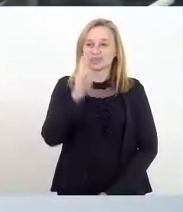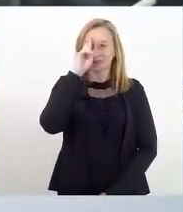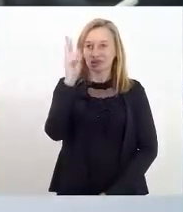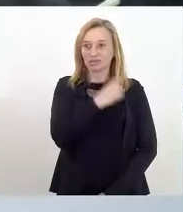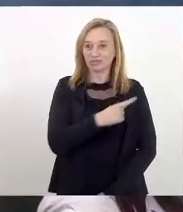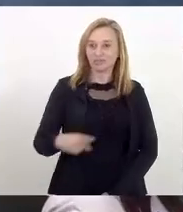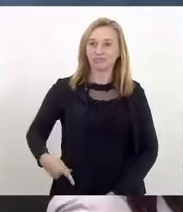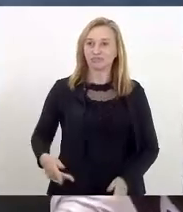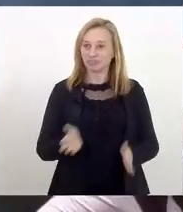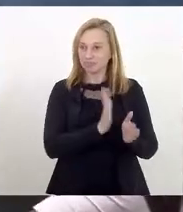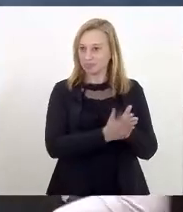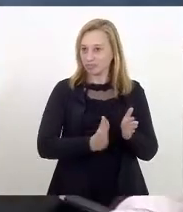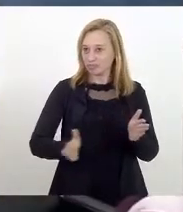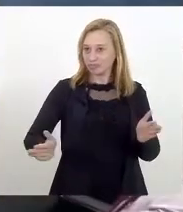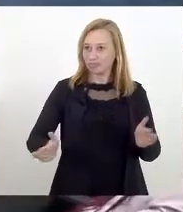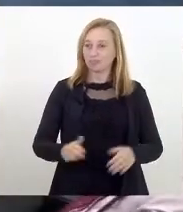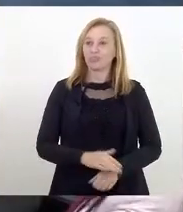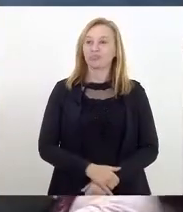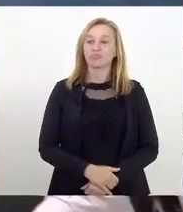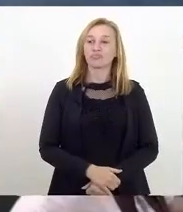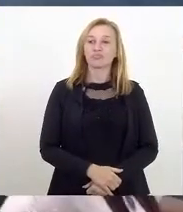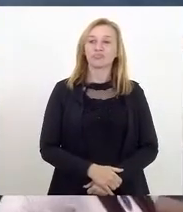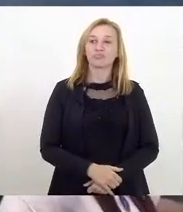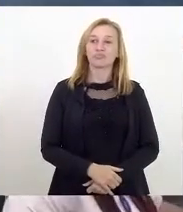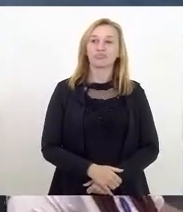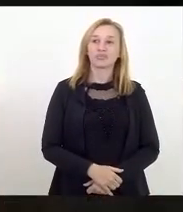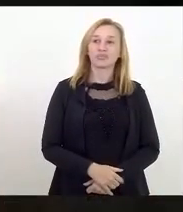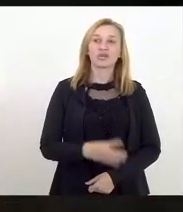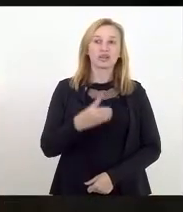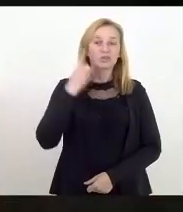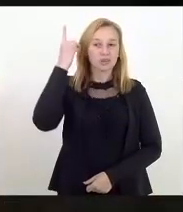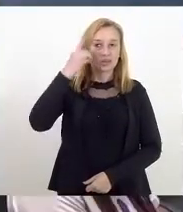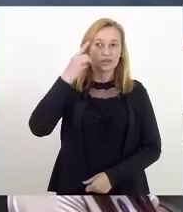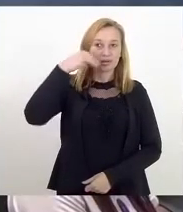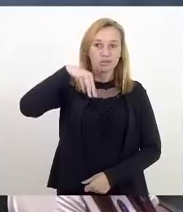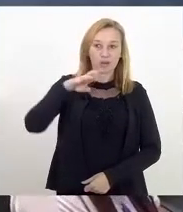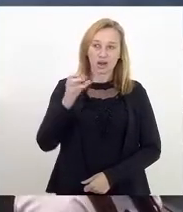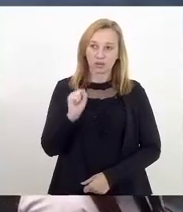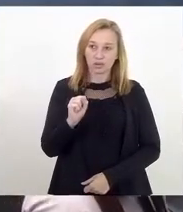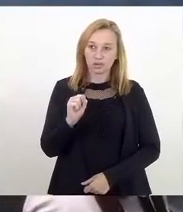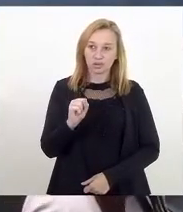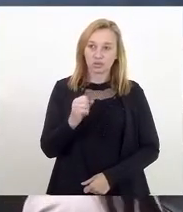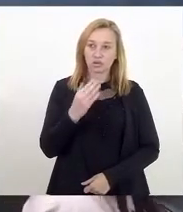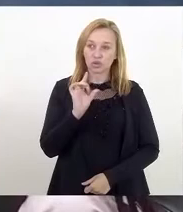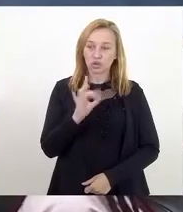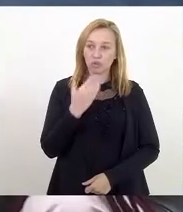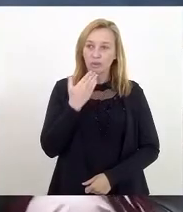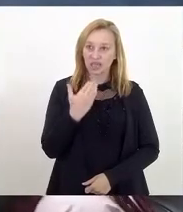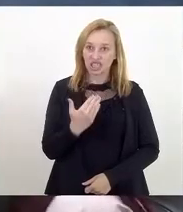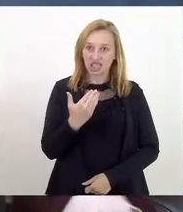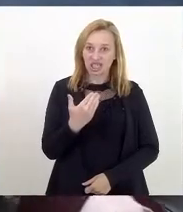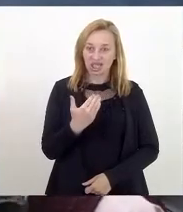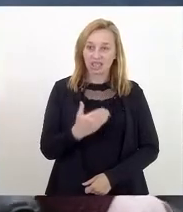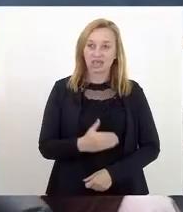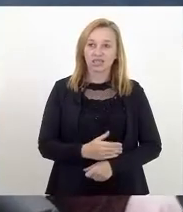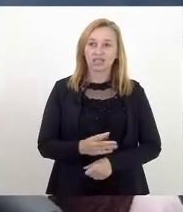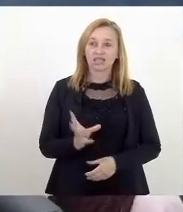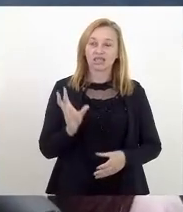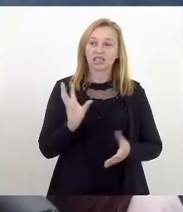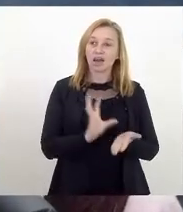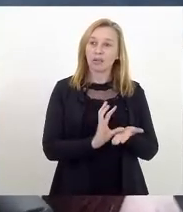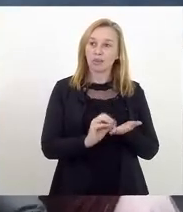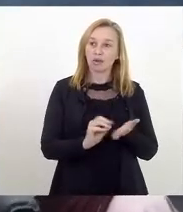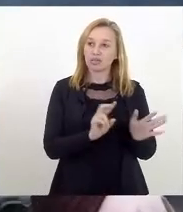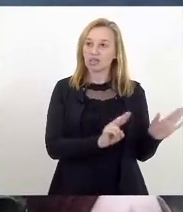Presidente, uma questão de ordem. Questão de ordem, deputado Marcos Vinícius. Só para pedir a vossa excelência para colocar na pauta